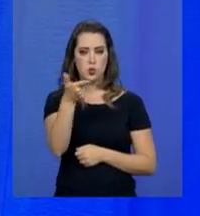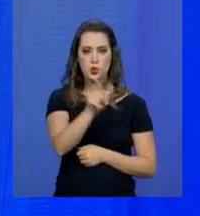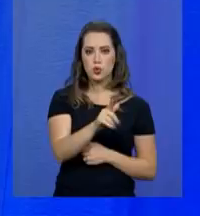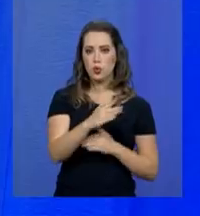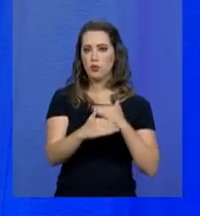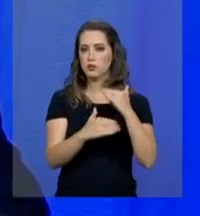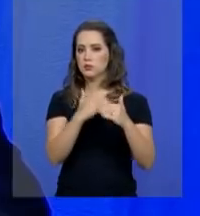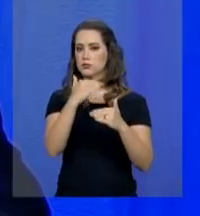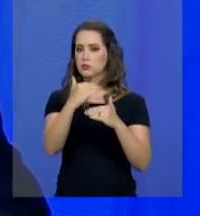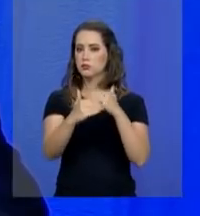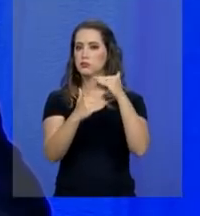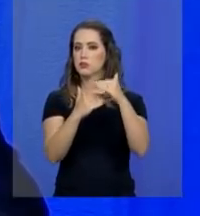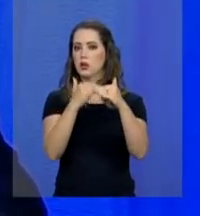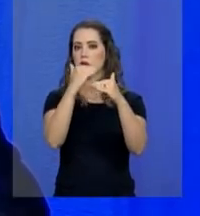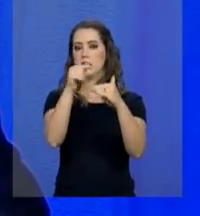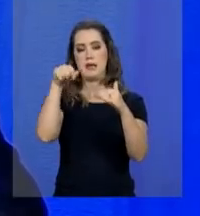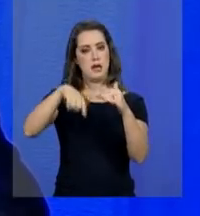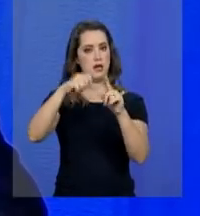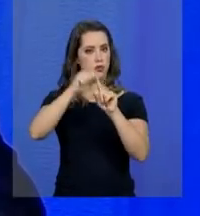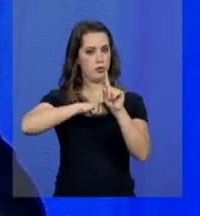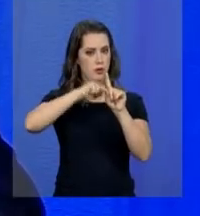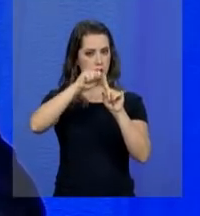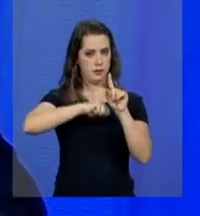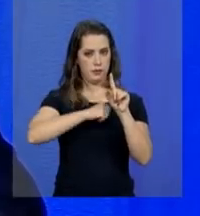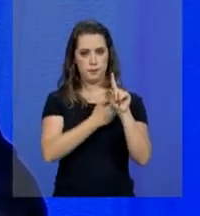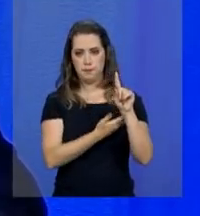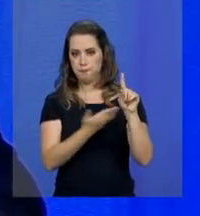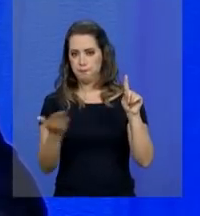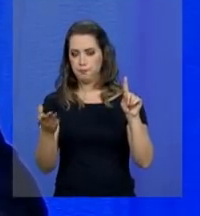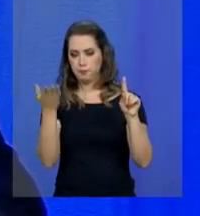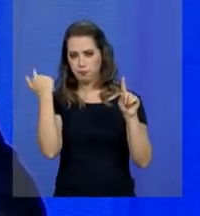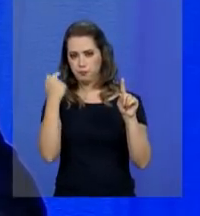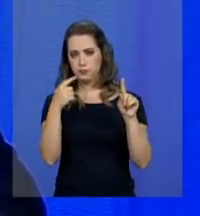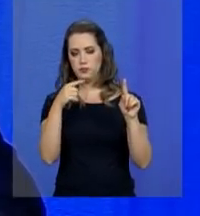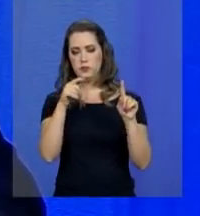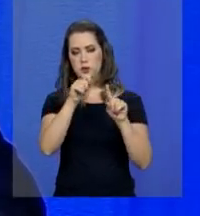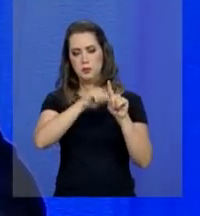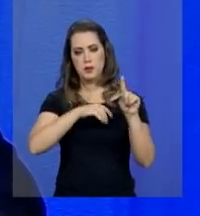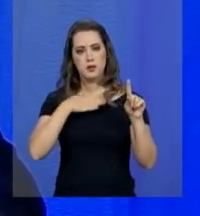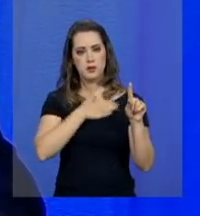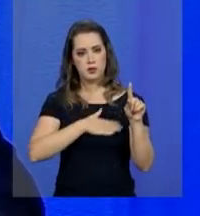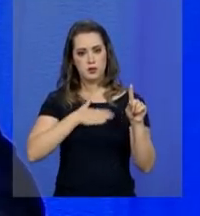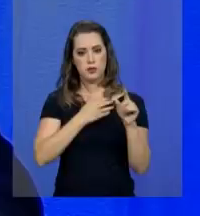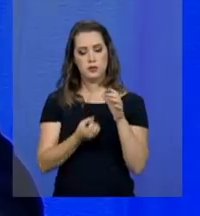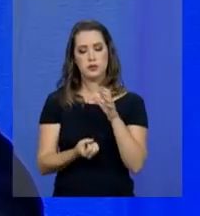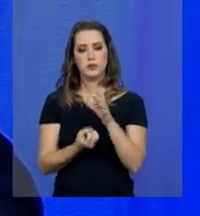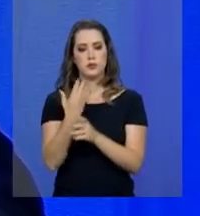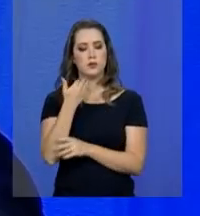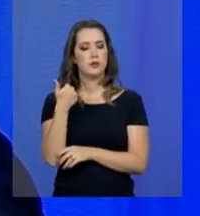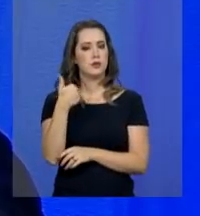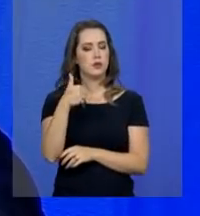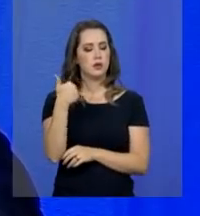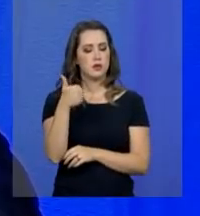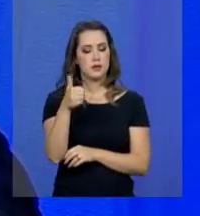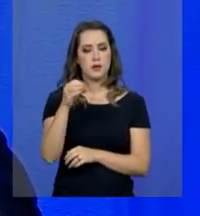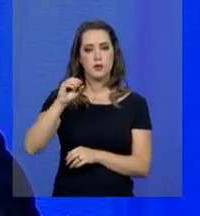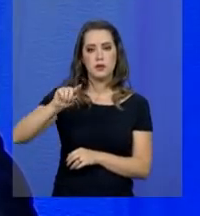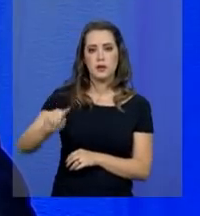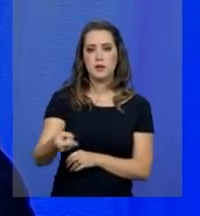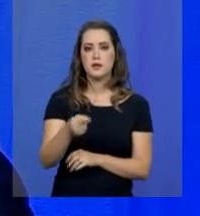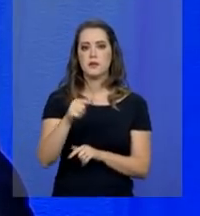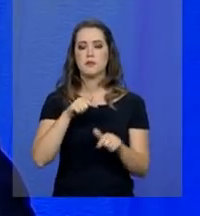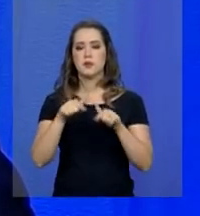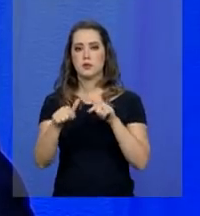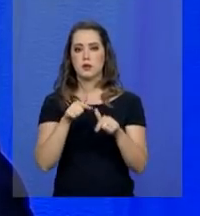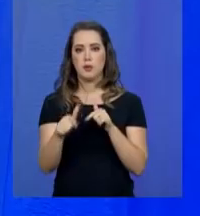do crescimento. Só neste mês, meus senhores, passado, no mês de agosto, foram criados 110 mil